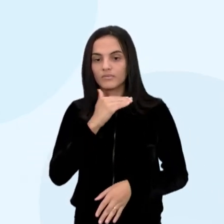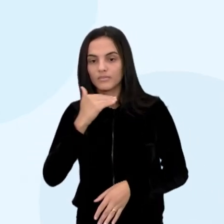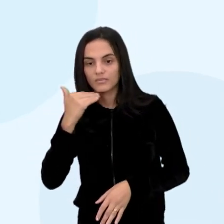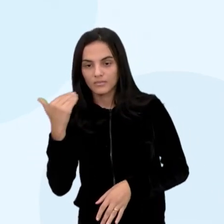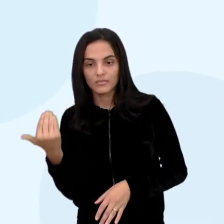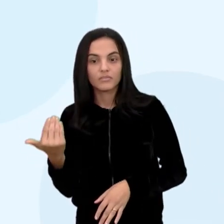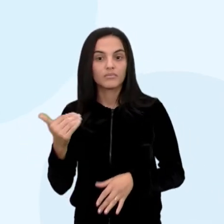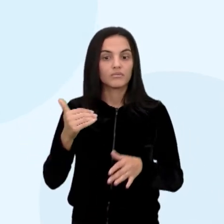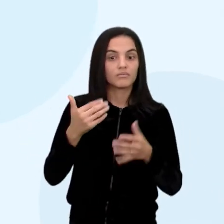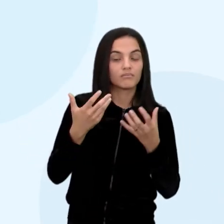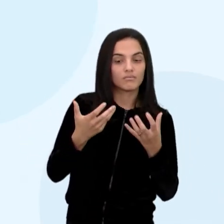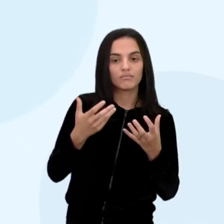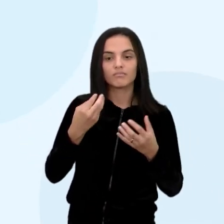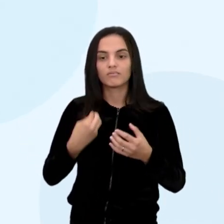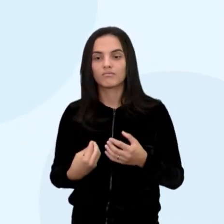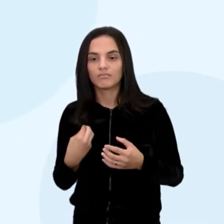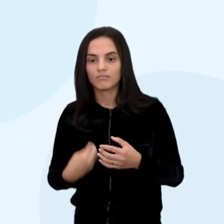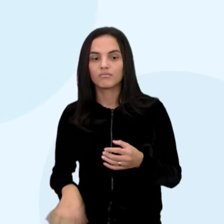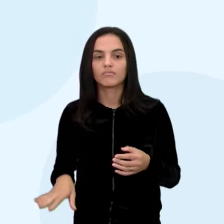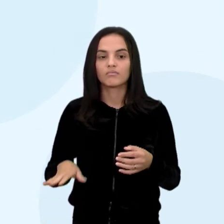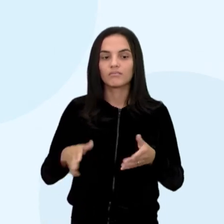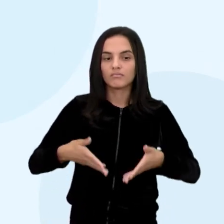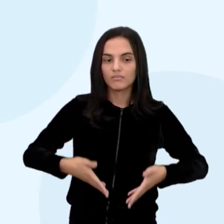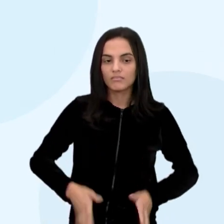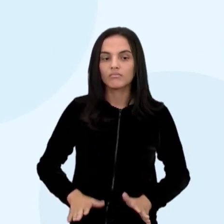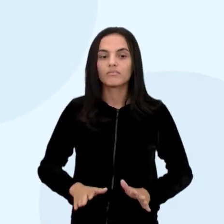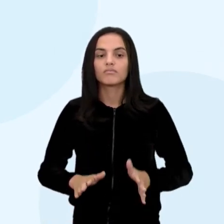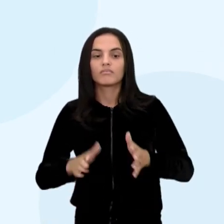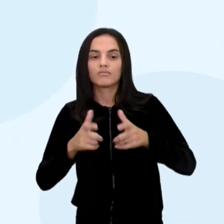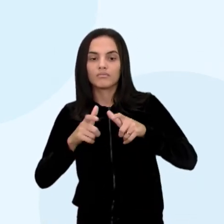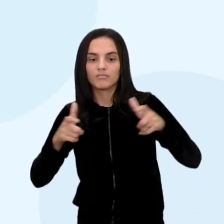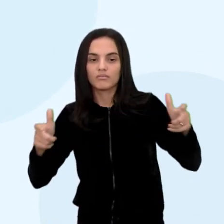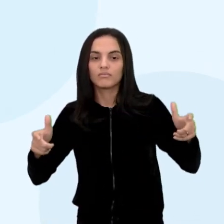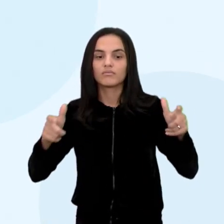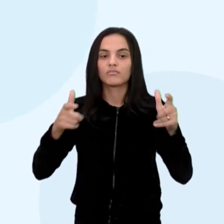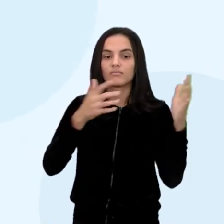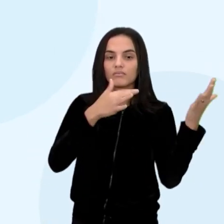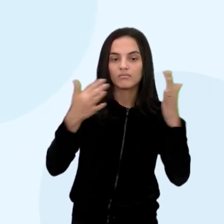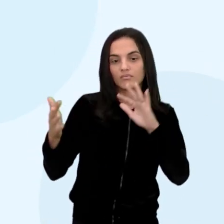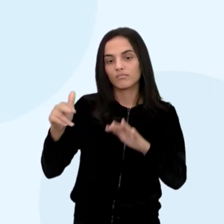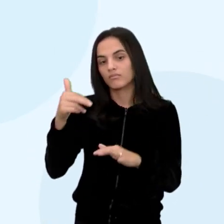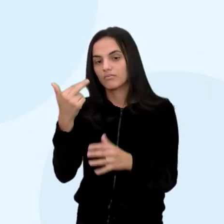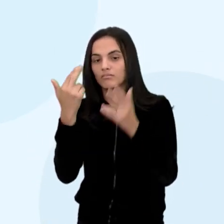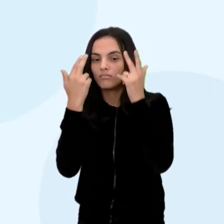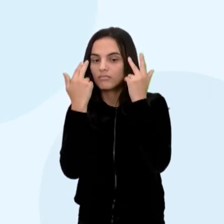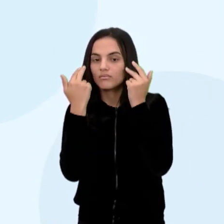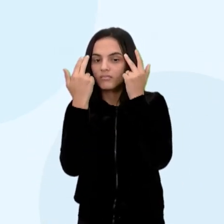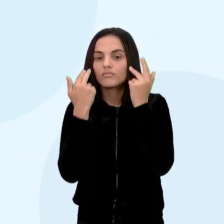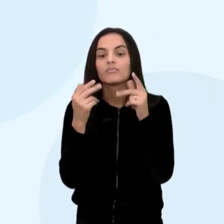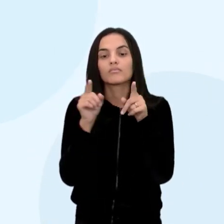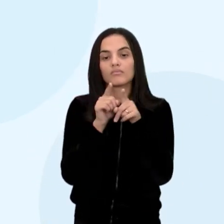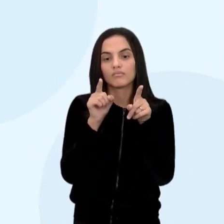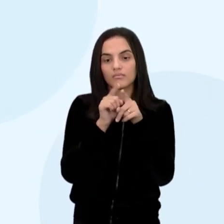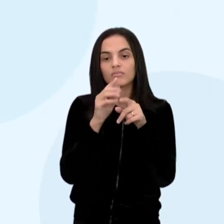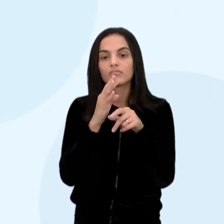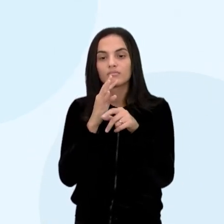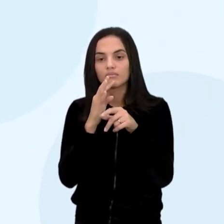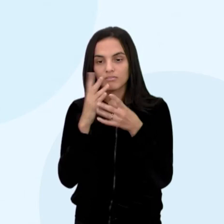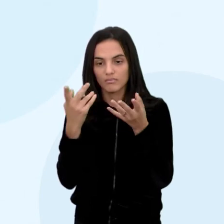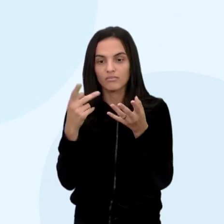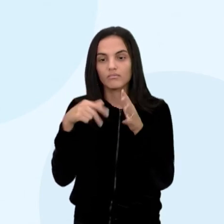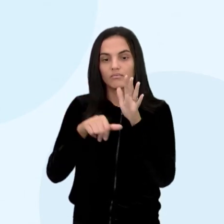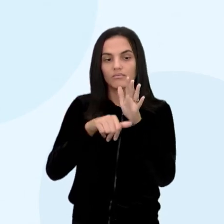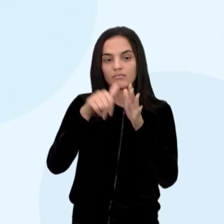mortalidade, expectativa de vida, fecundidade, crescimento vegetativo ou natural, como também é conhecido.